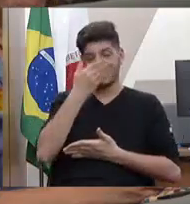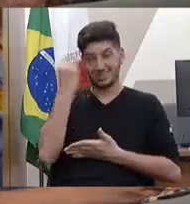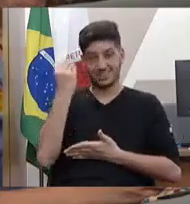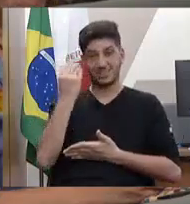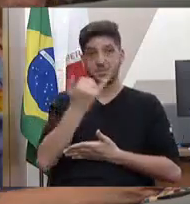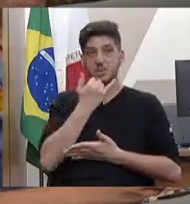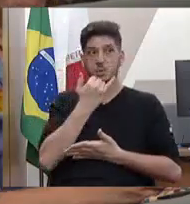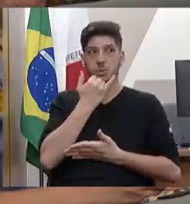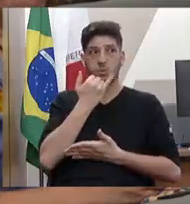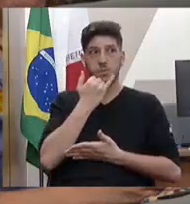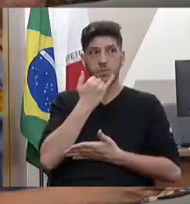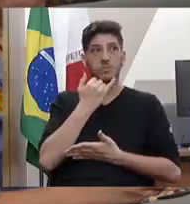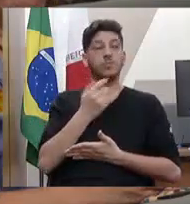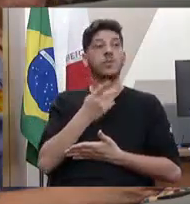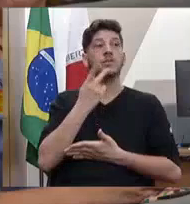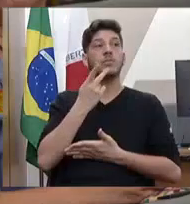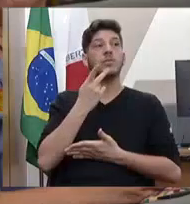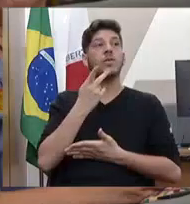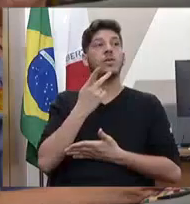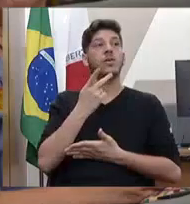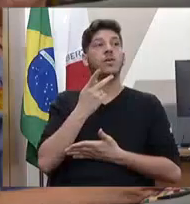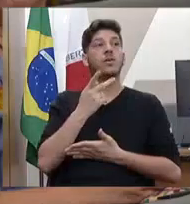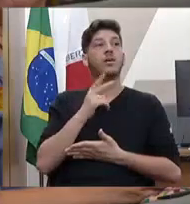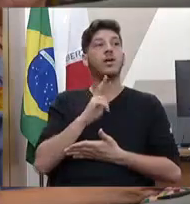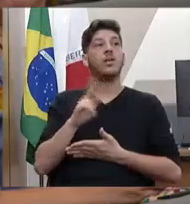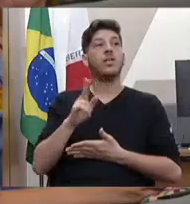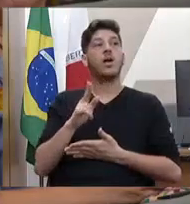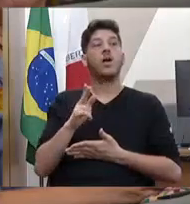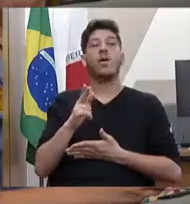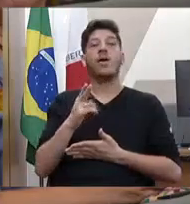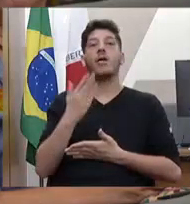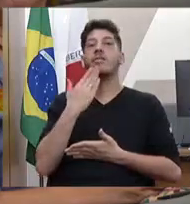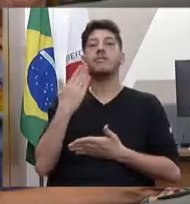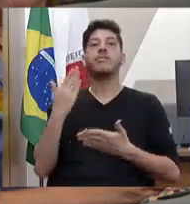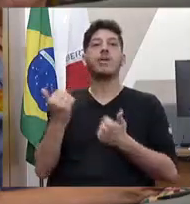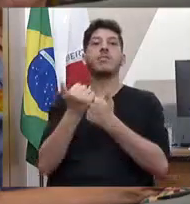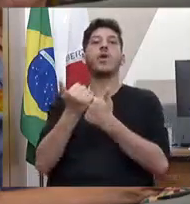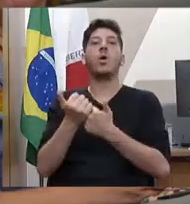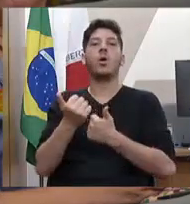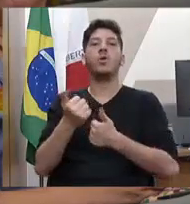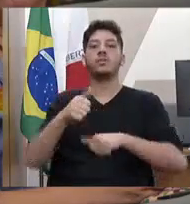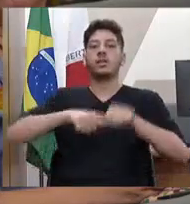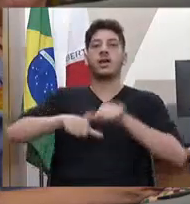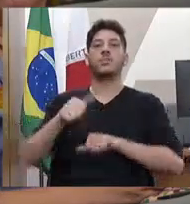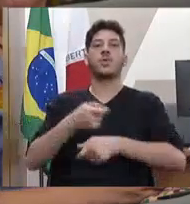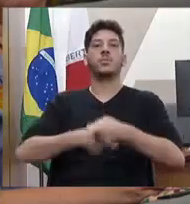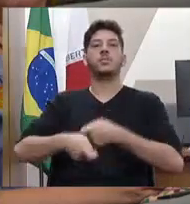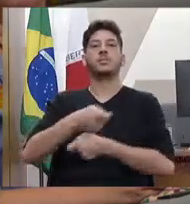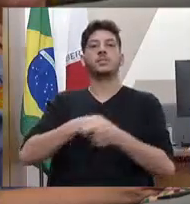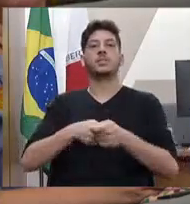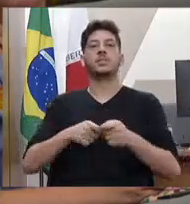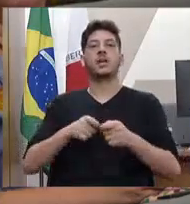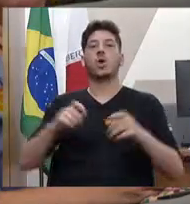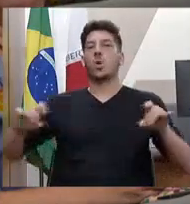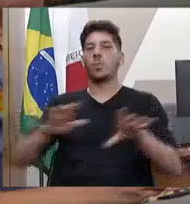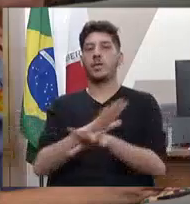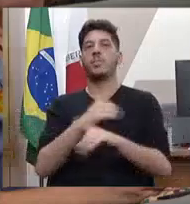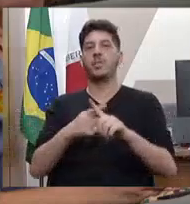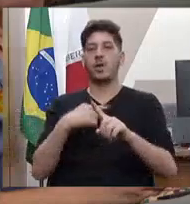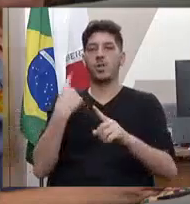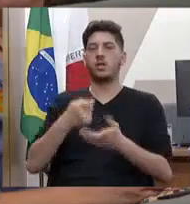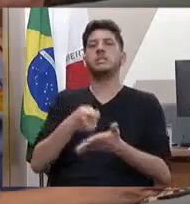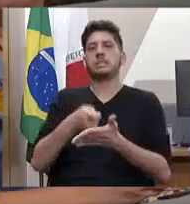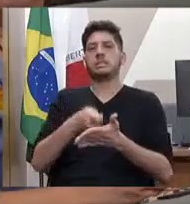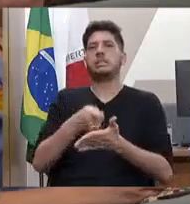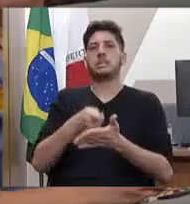não é tão a favor do revogaço que a gente tá pedindo da reforma administrativa total que nós somos assim bem incisivos